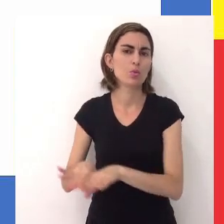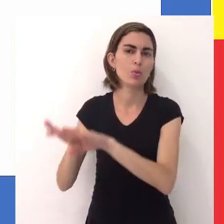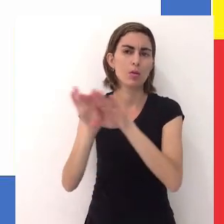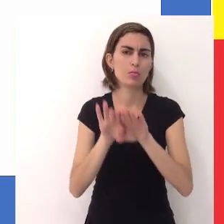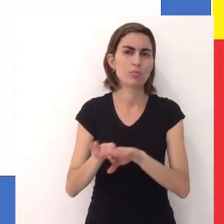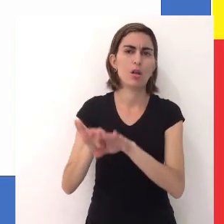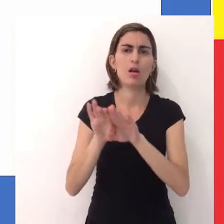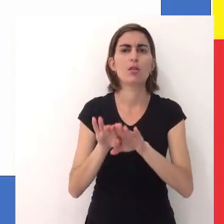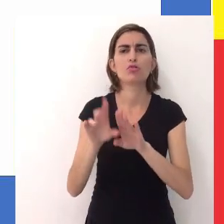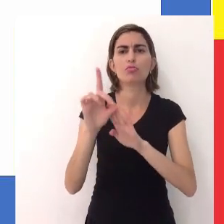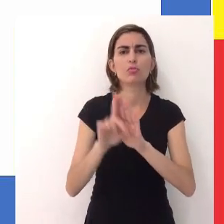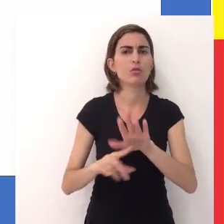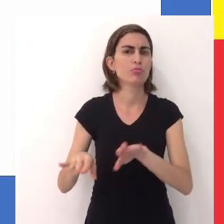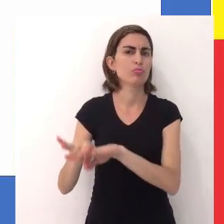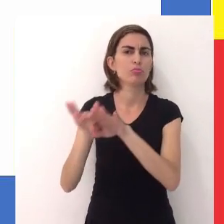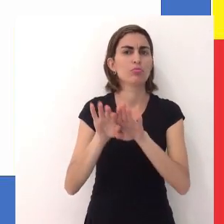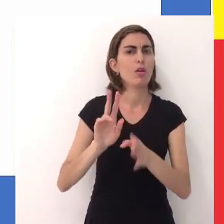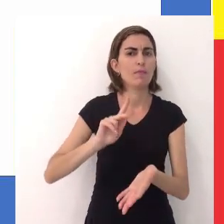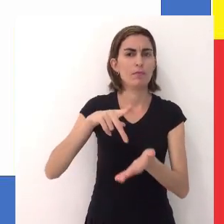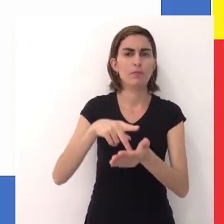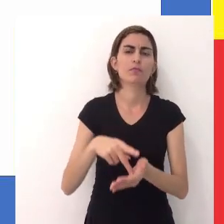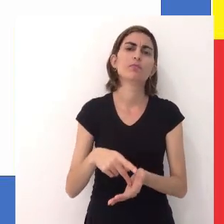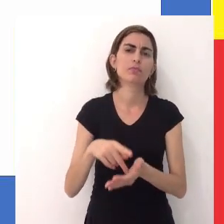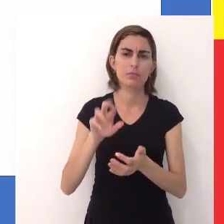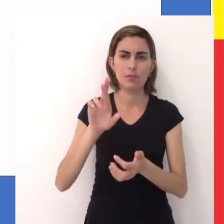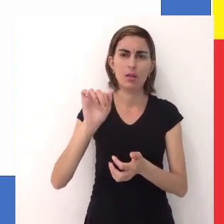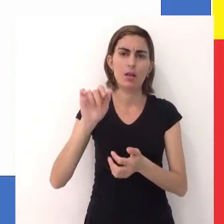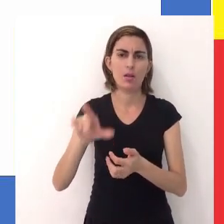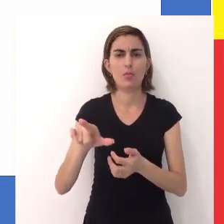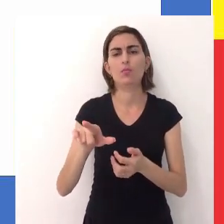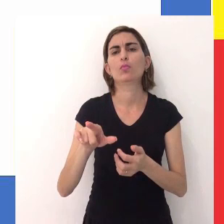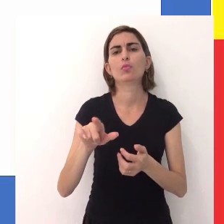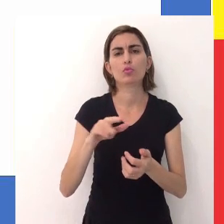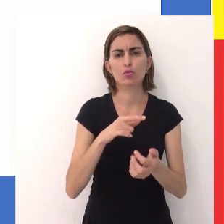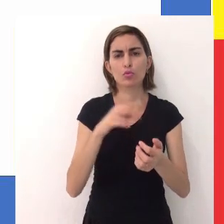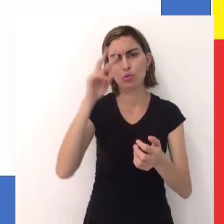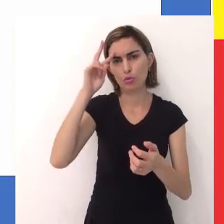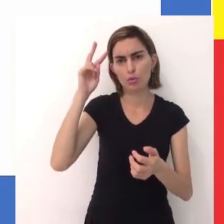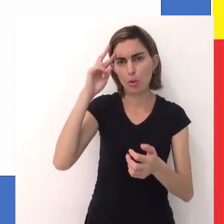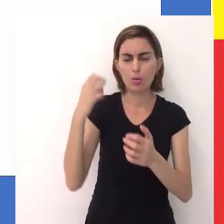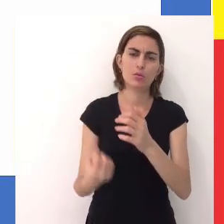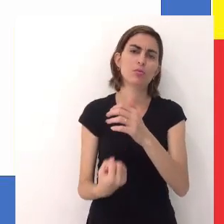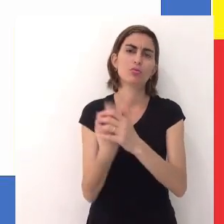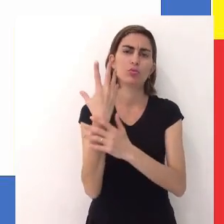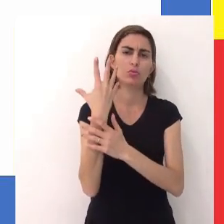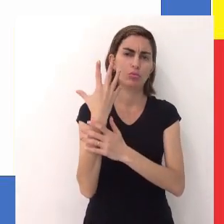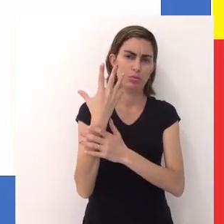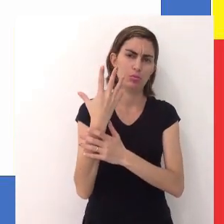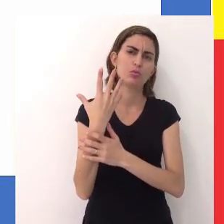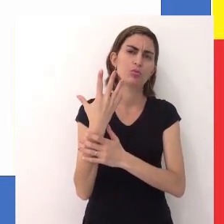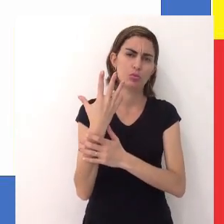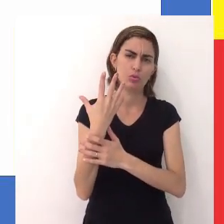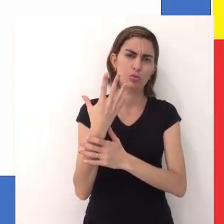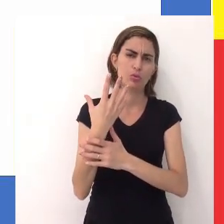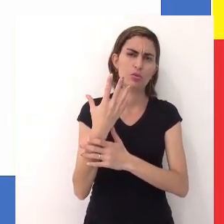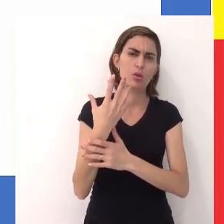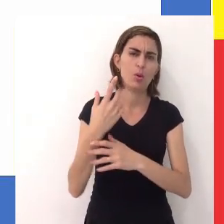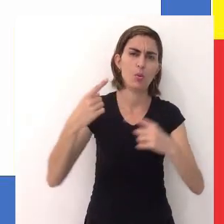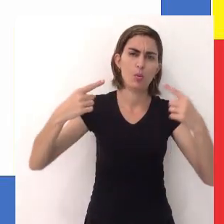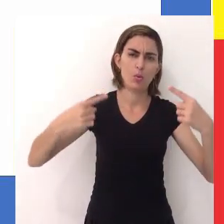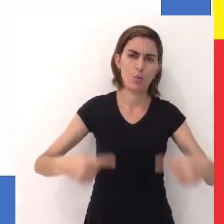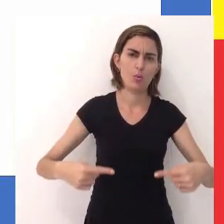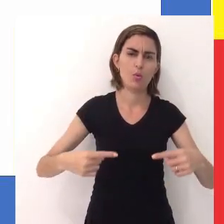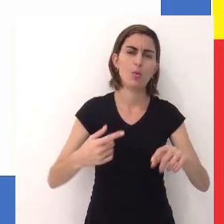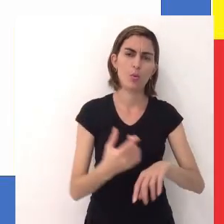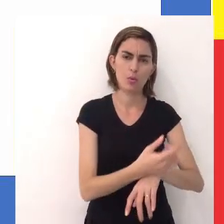igualdade, é um socialismo diferente, é um socialismo real, tá? É o que estoura, é o que surge, né, com outras potências para